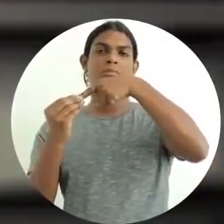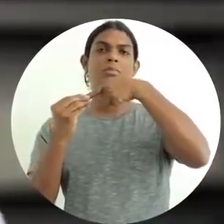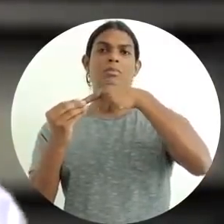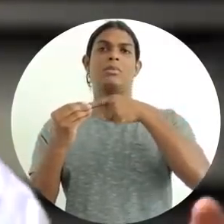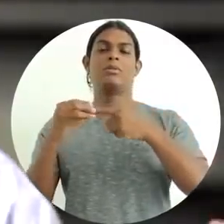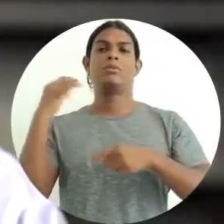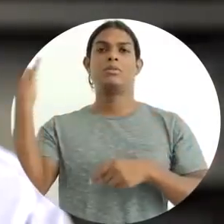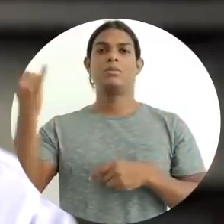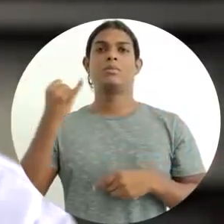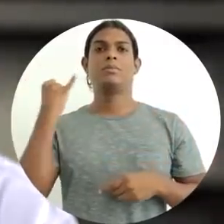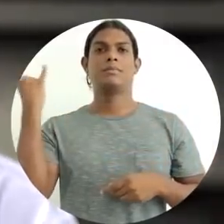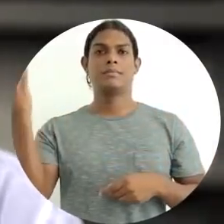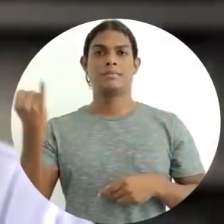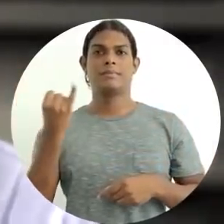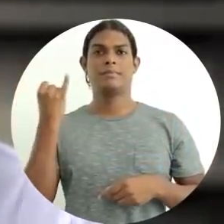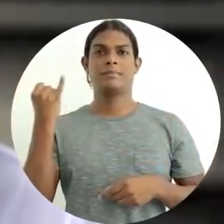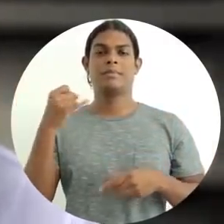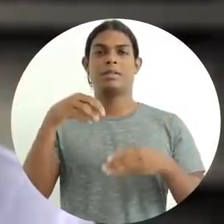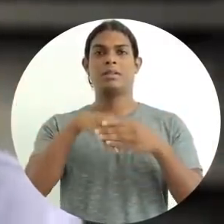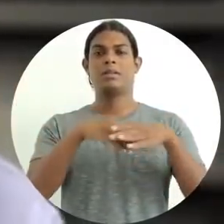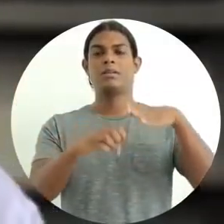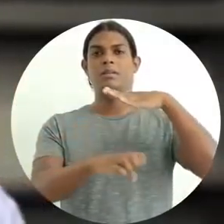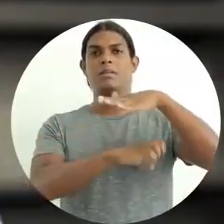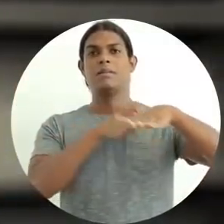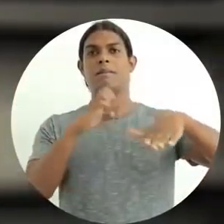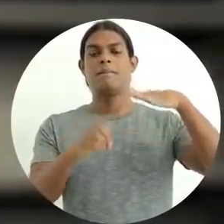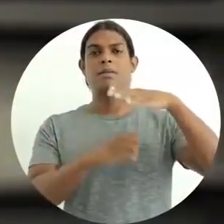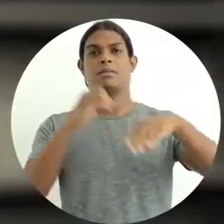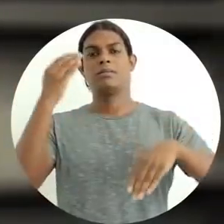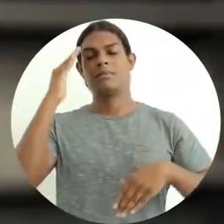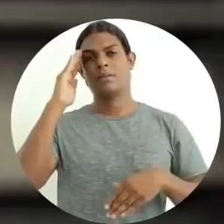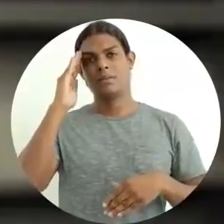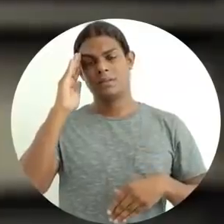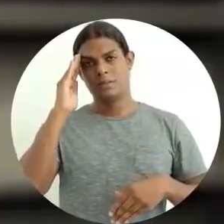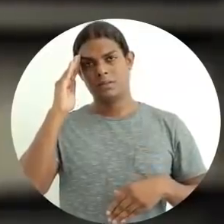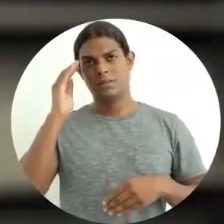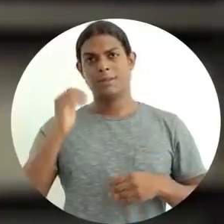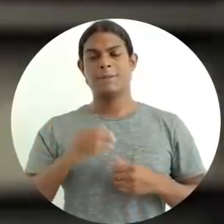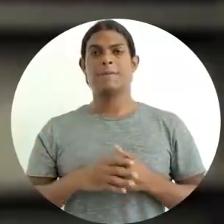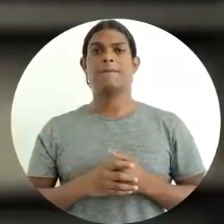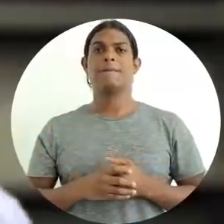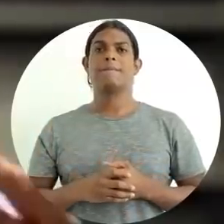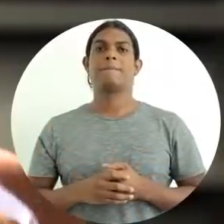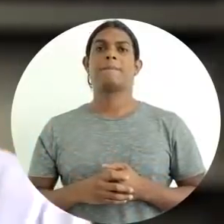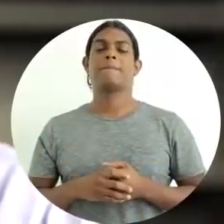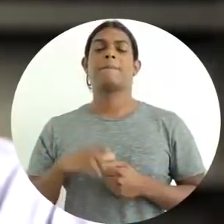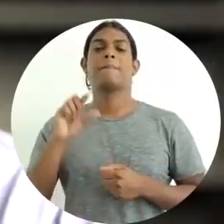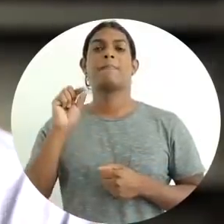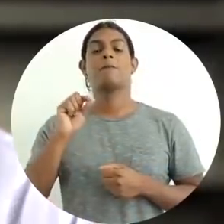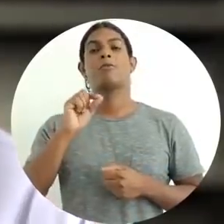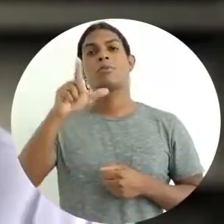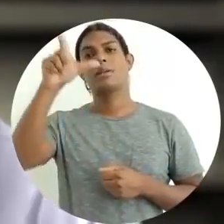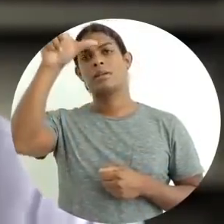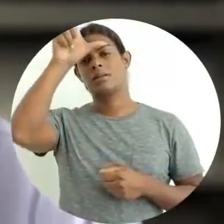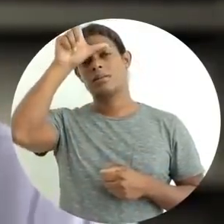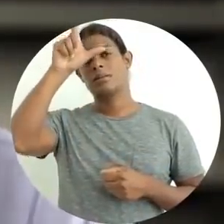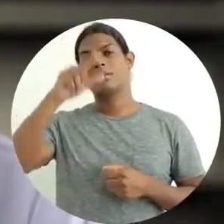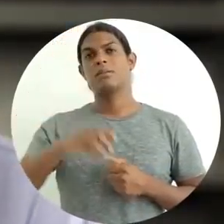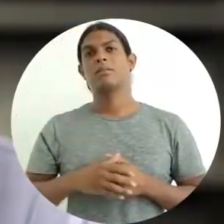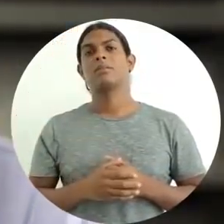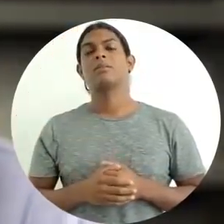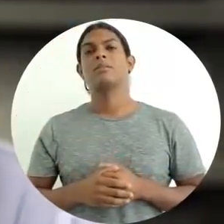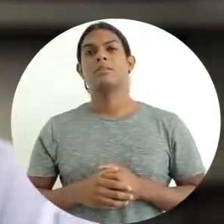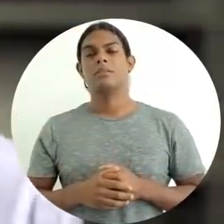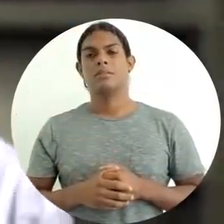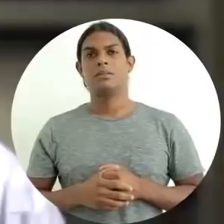dentro de qualquer instituição, ou seja, nós vamos entender o contexto da liderança.